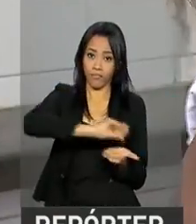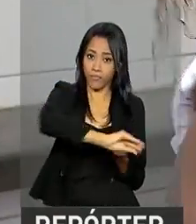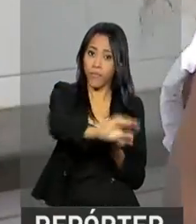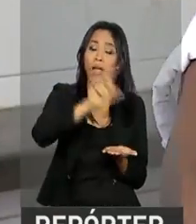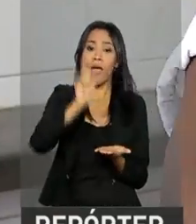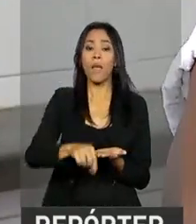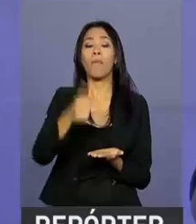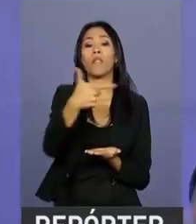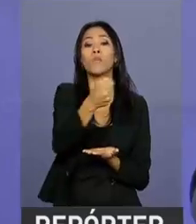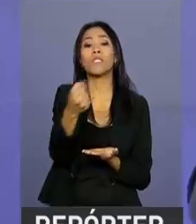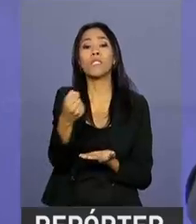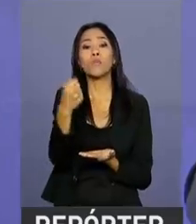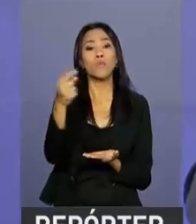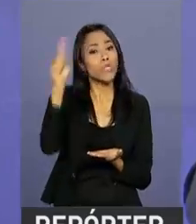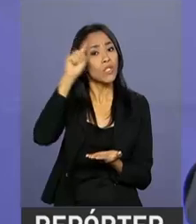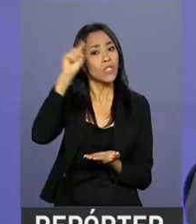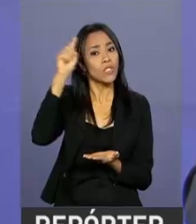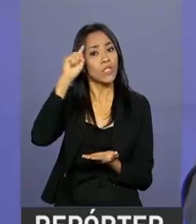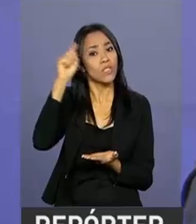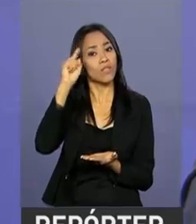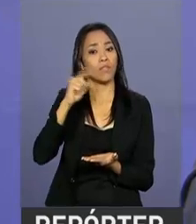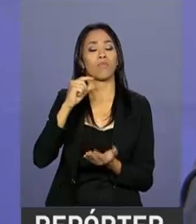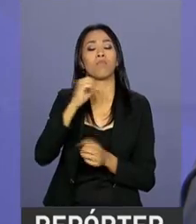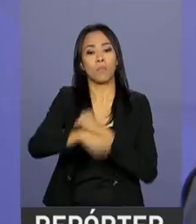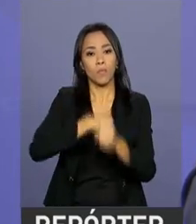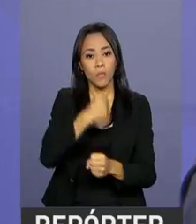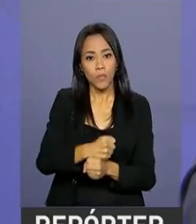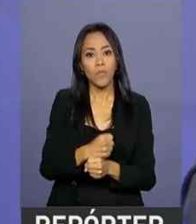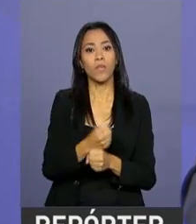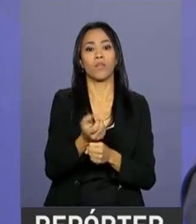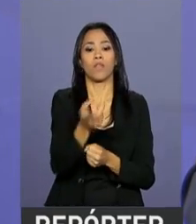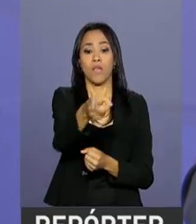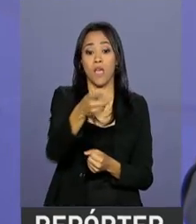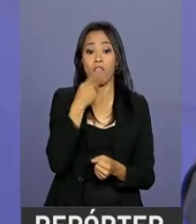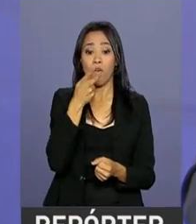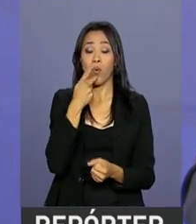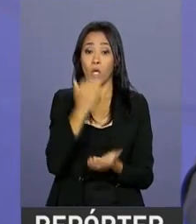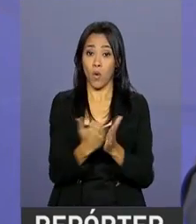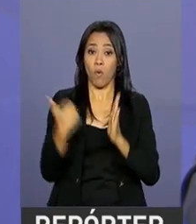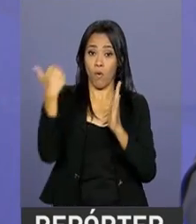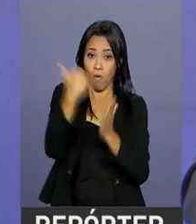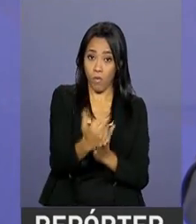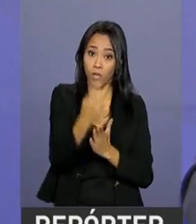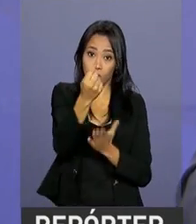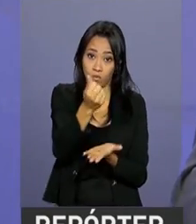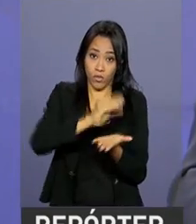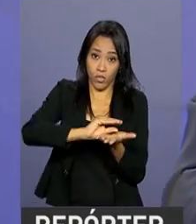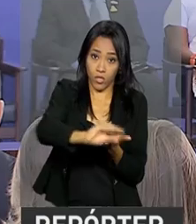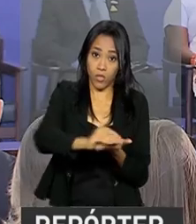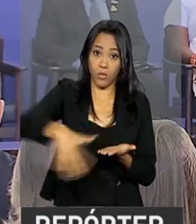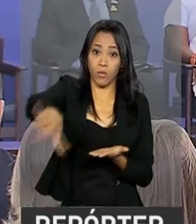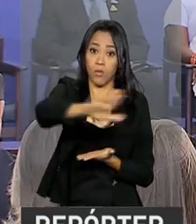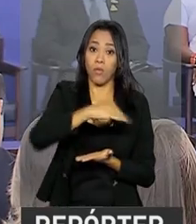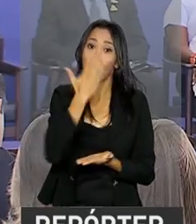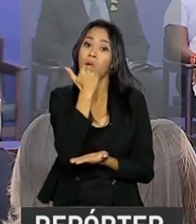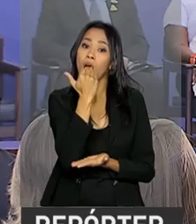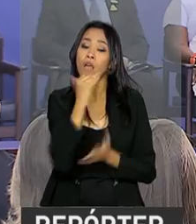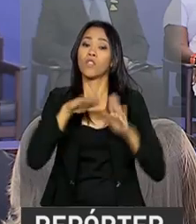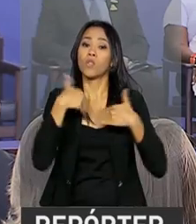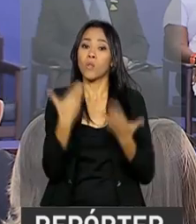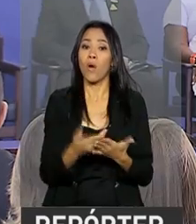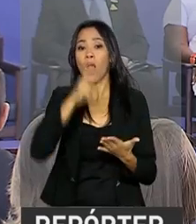dias letivos do ano no anúncio o ministro da educação destacou que o aumento no repasse para as merendas escolares foi uma